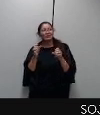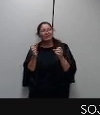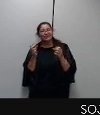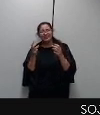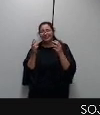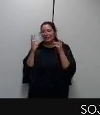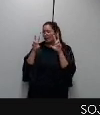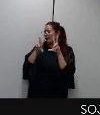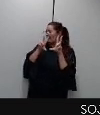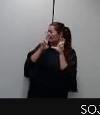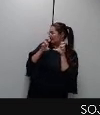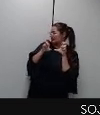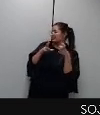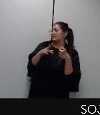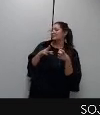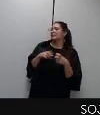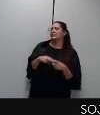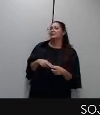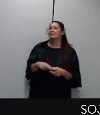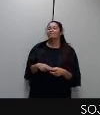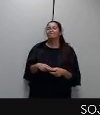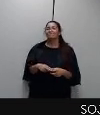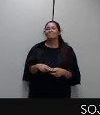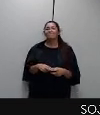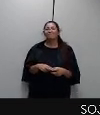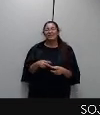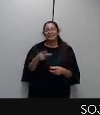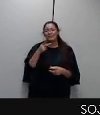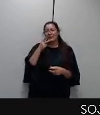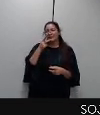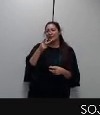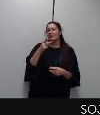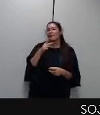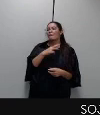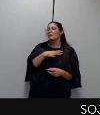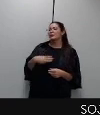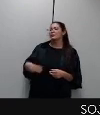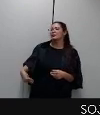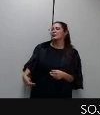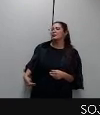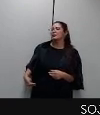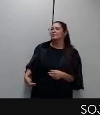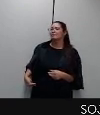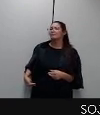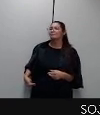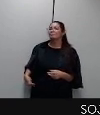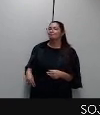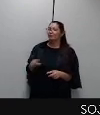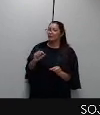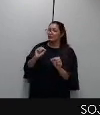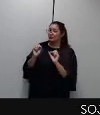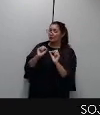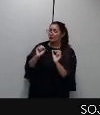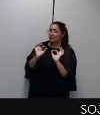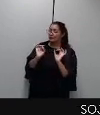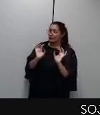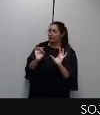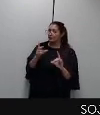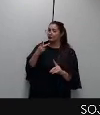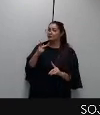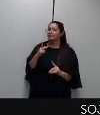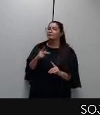debater esse tema e passa a palavra ao Ministro Napoleão essas Vamos fazer uma destaque e o veículo